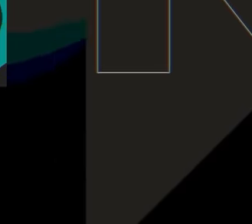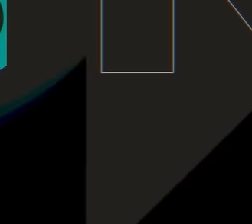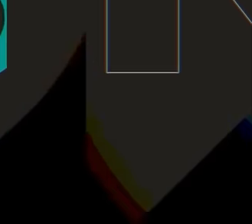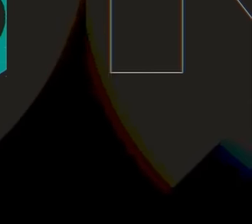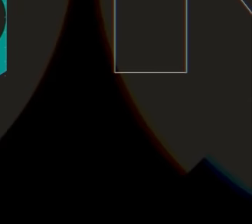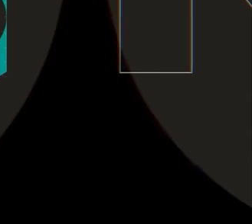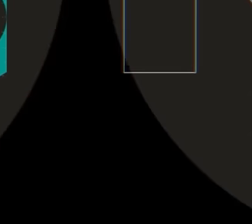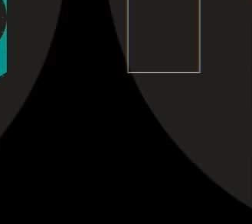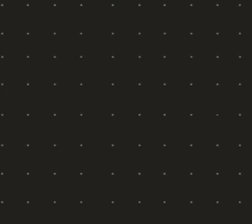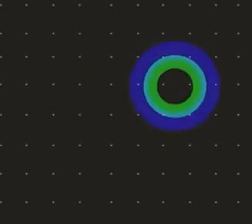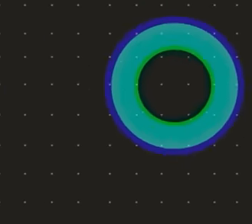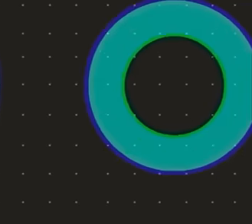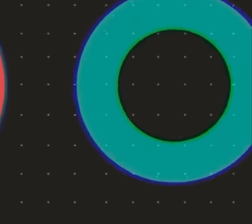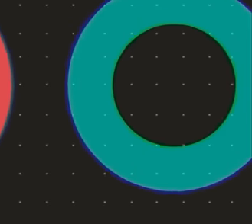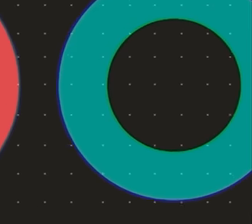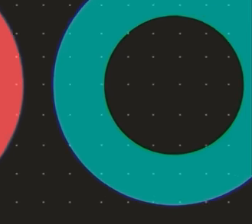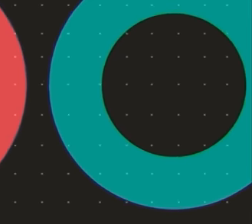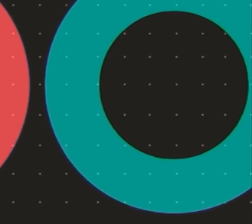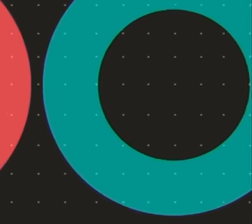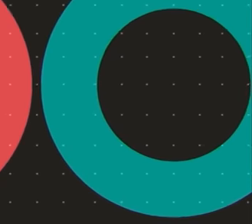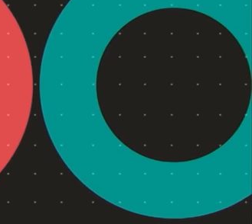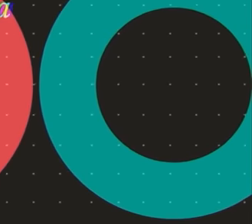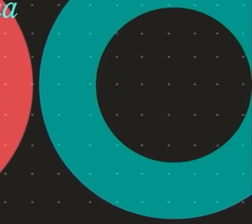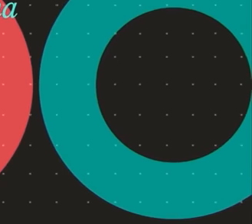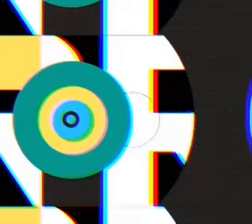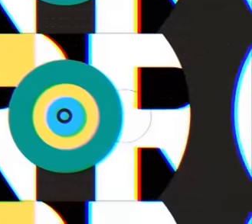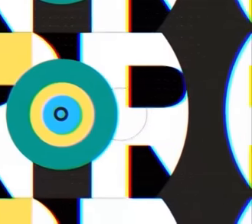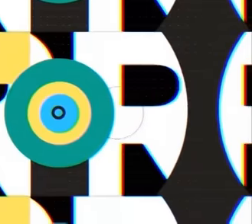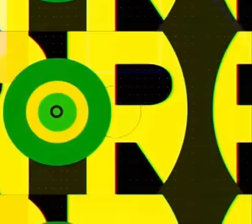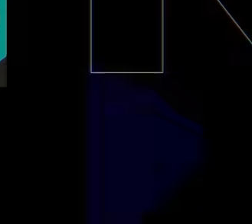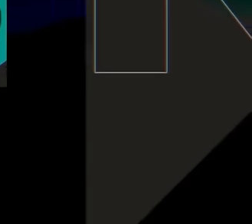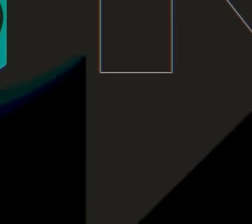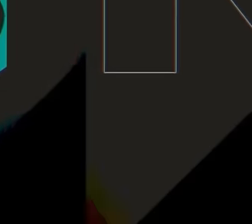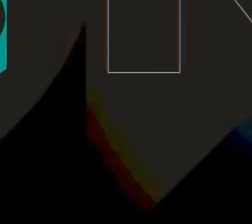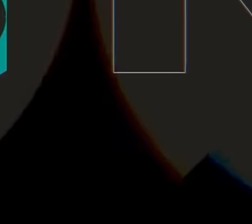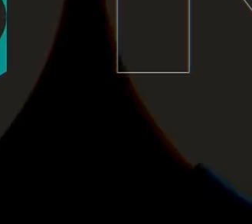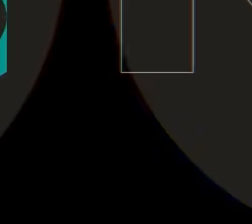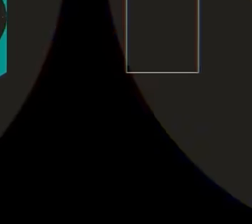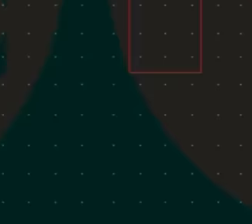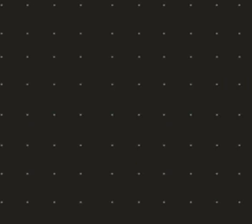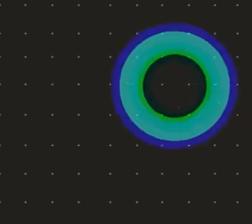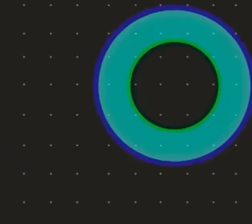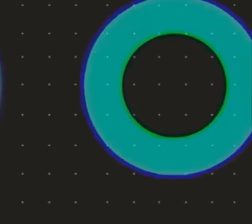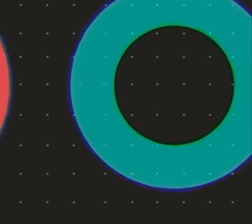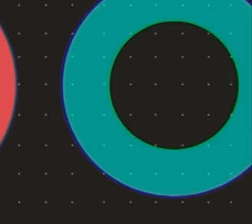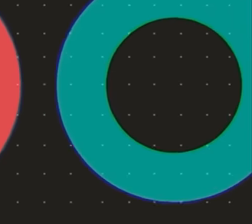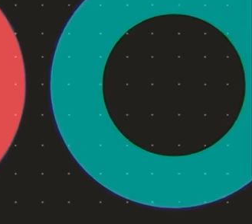Música.